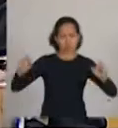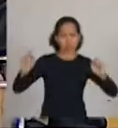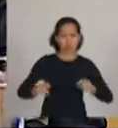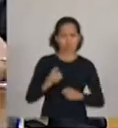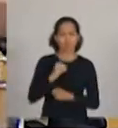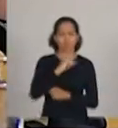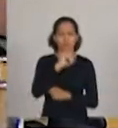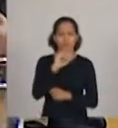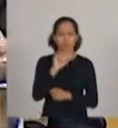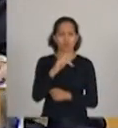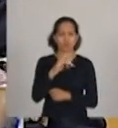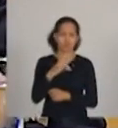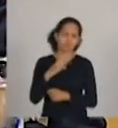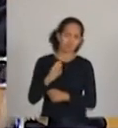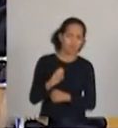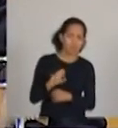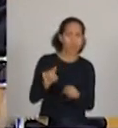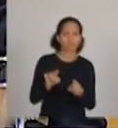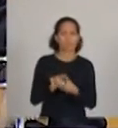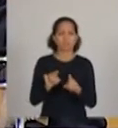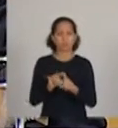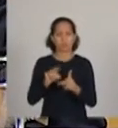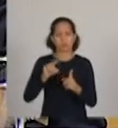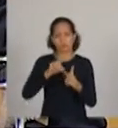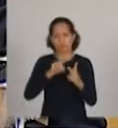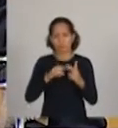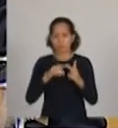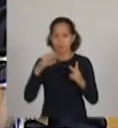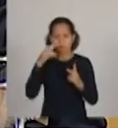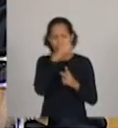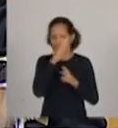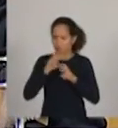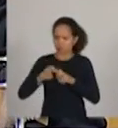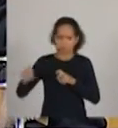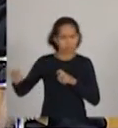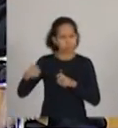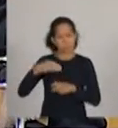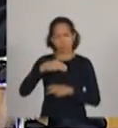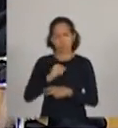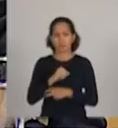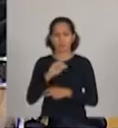deputado. É rápido. Puder vir, vai ser um prazer, Majeski.